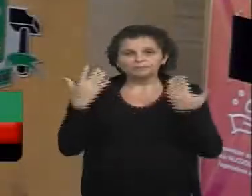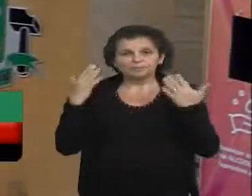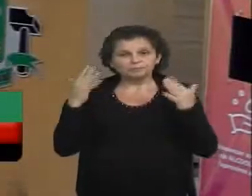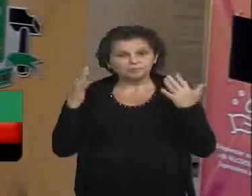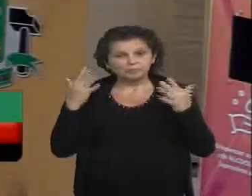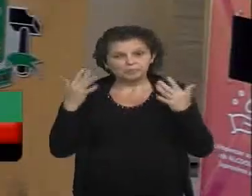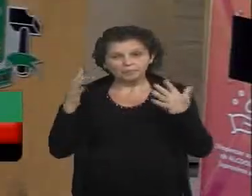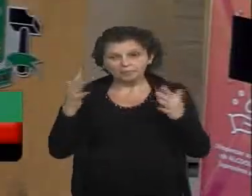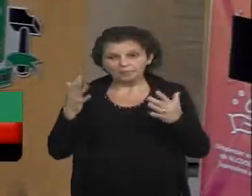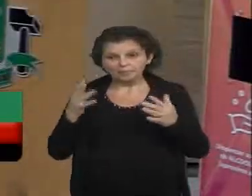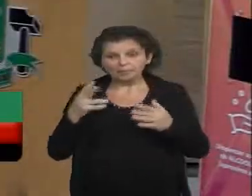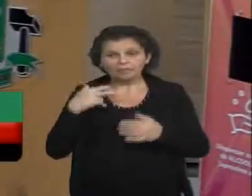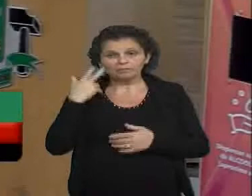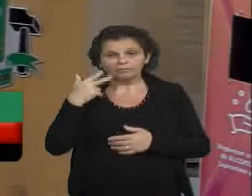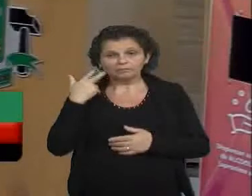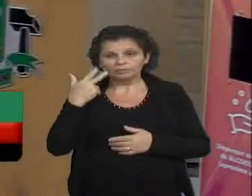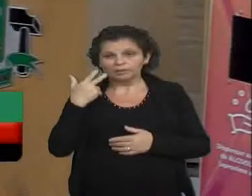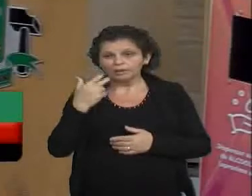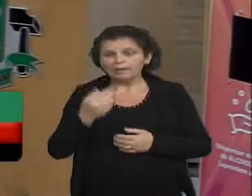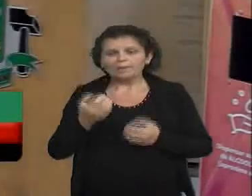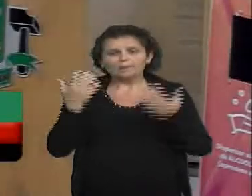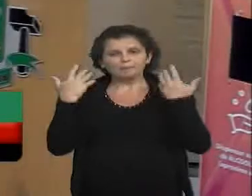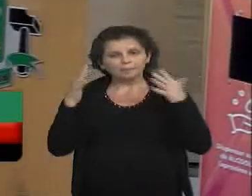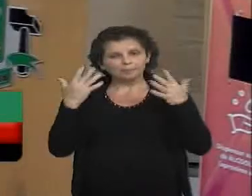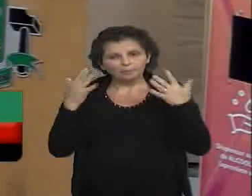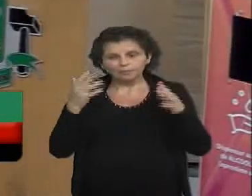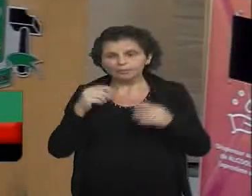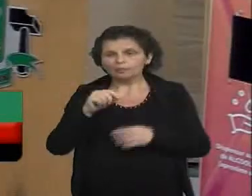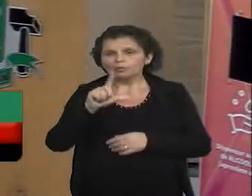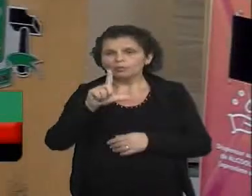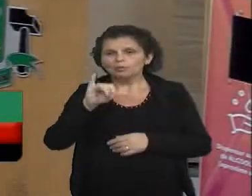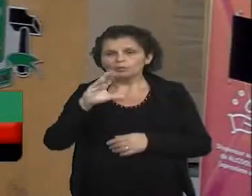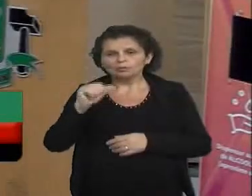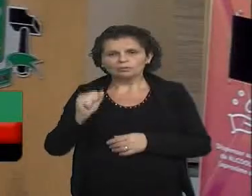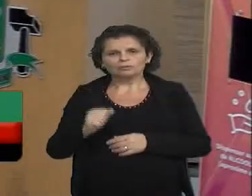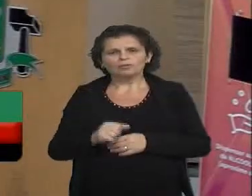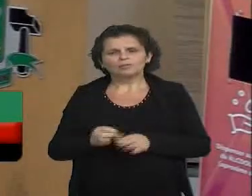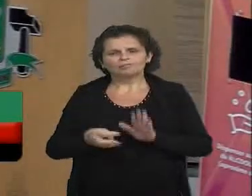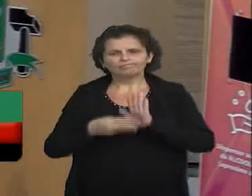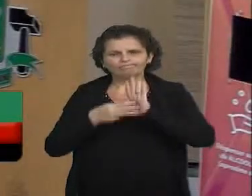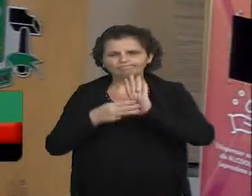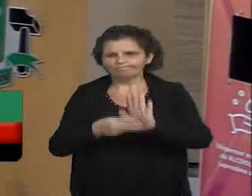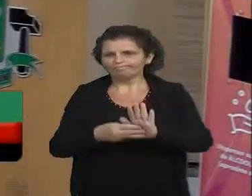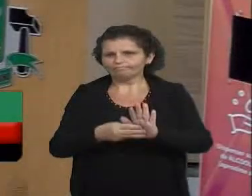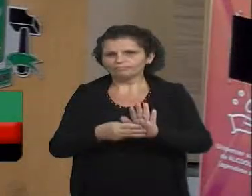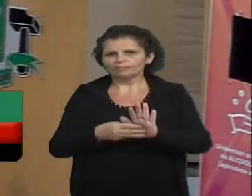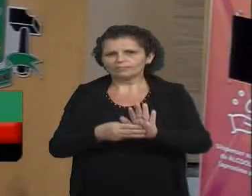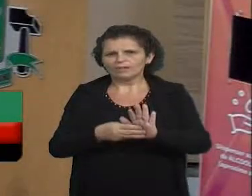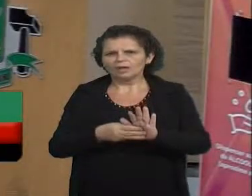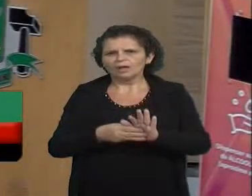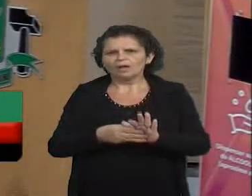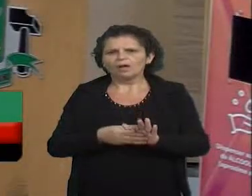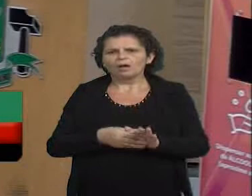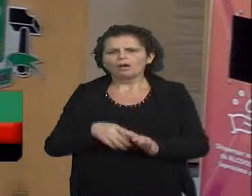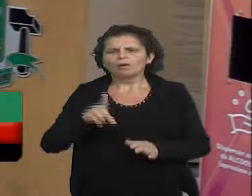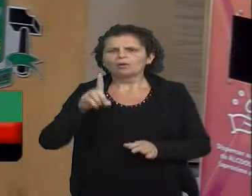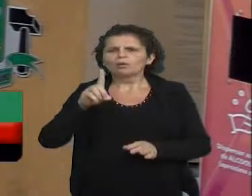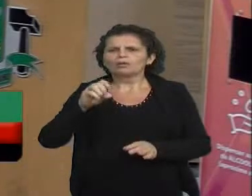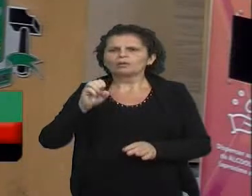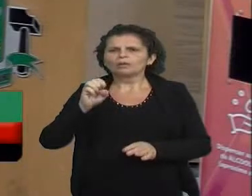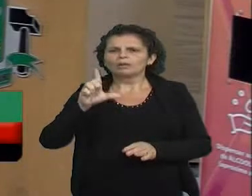pelas palavras. Parabéns, vereadora Lúcia, pela moção. O Delbio fez me lembrar,